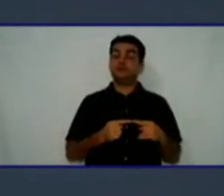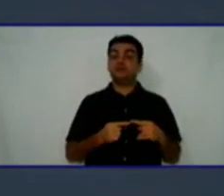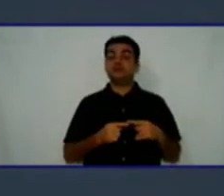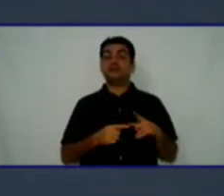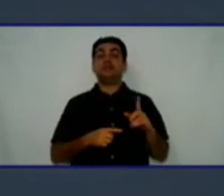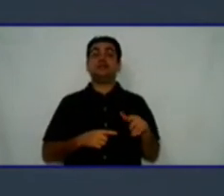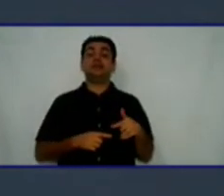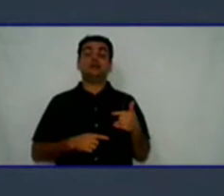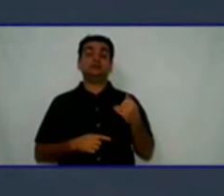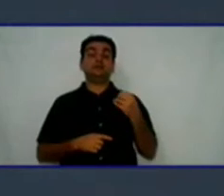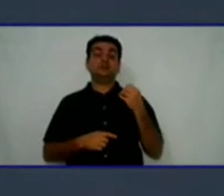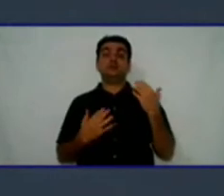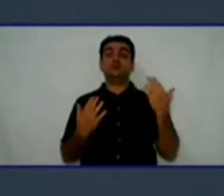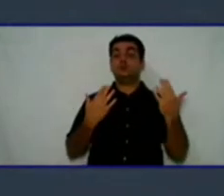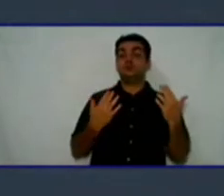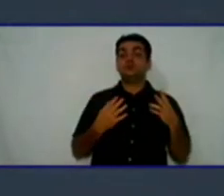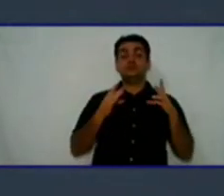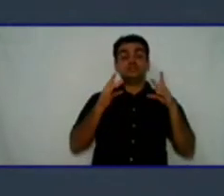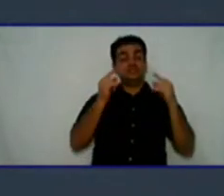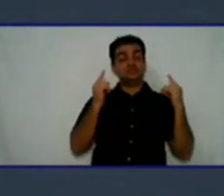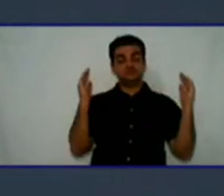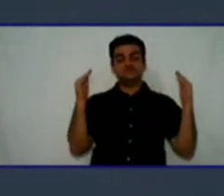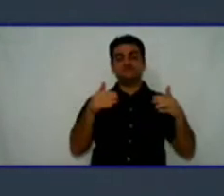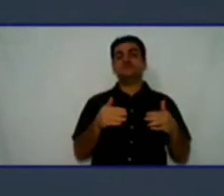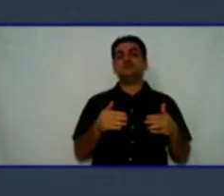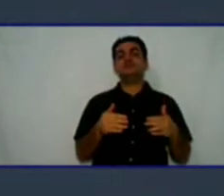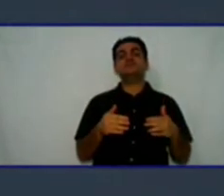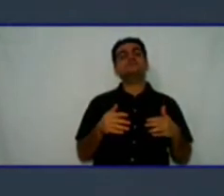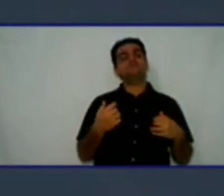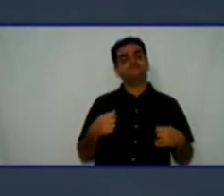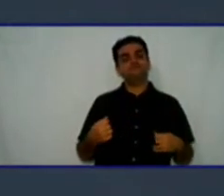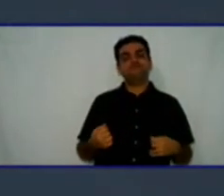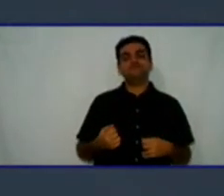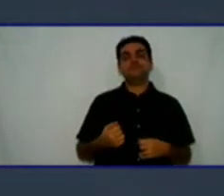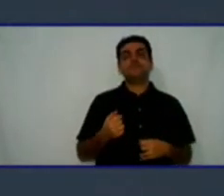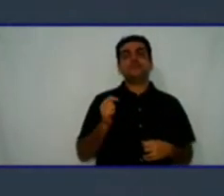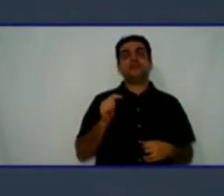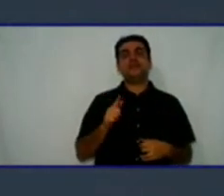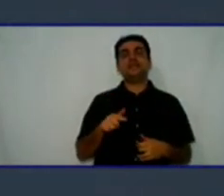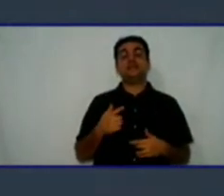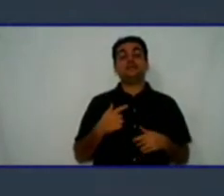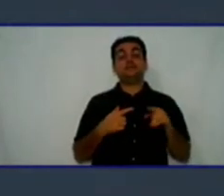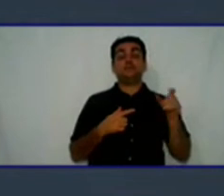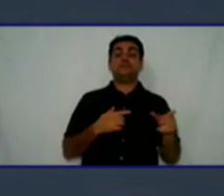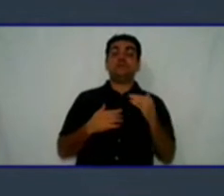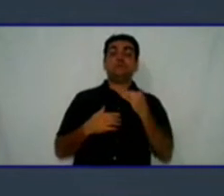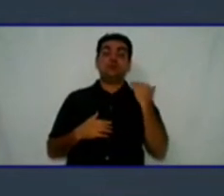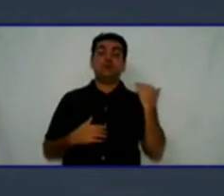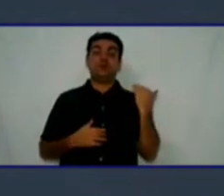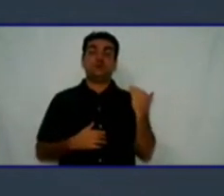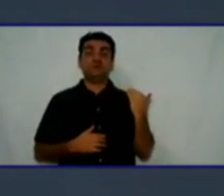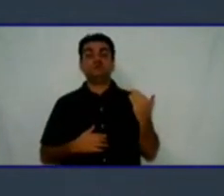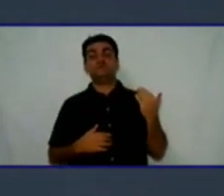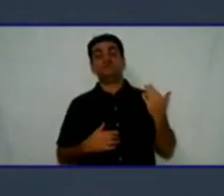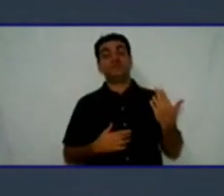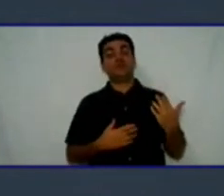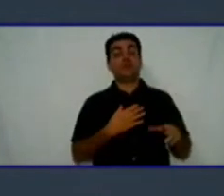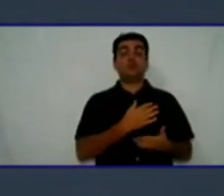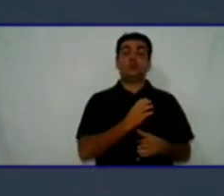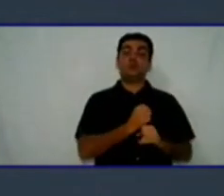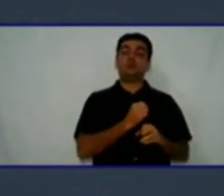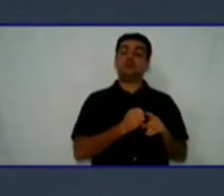esse caráter de definitividade, tendo em vista o falecimento do prestador de